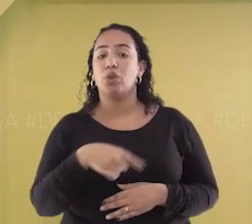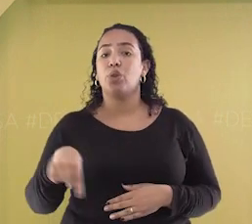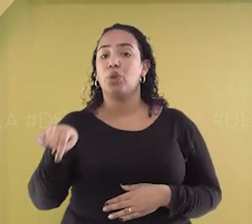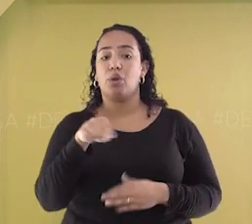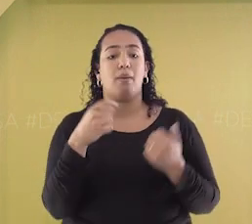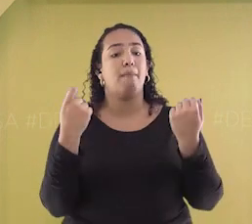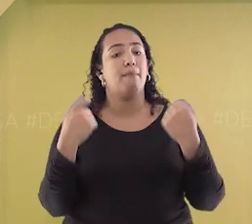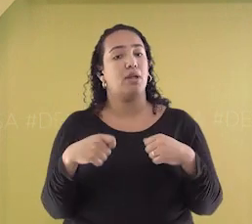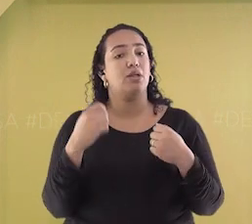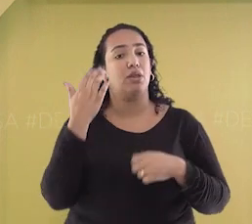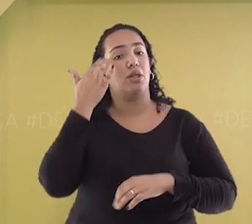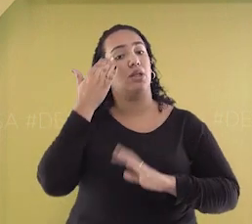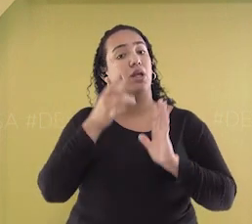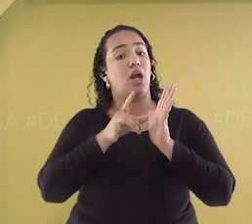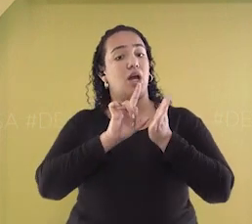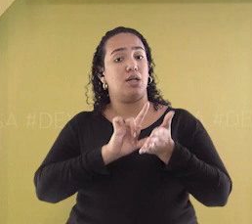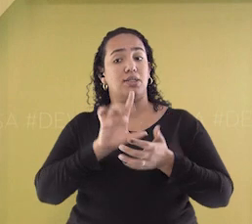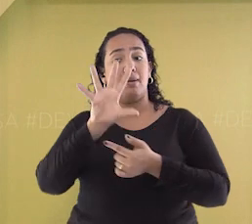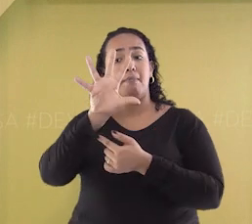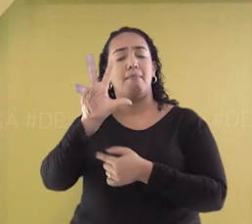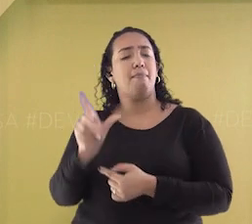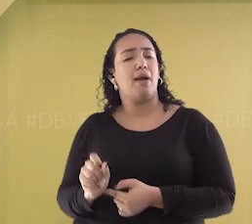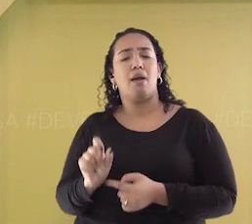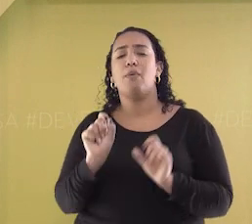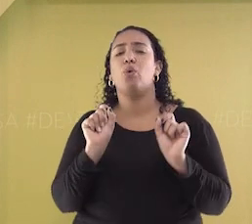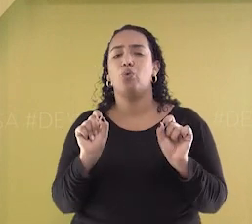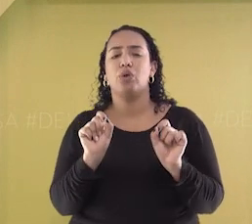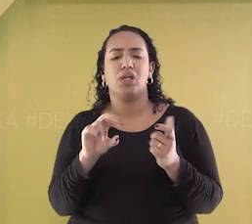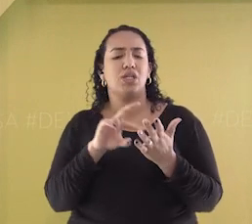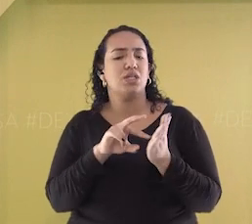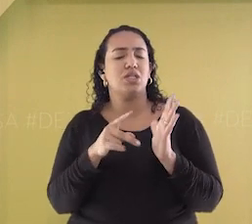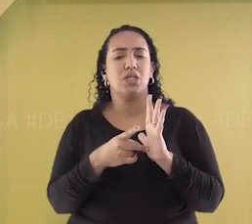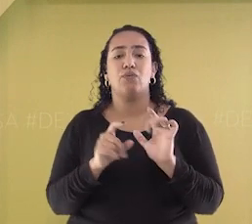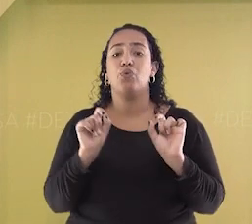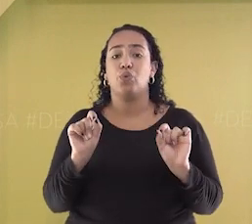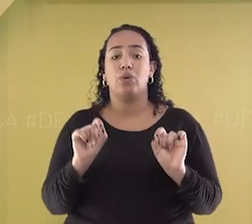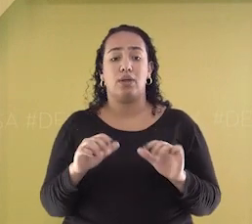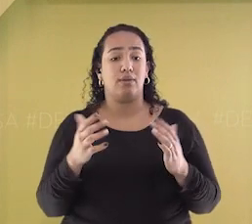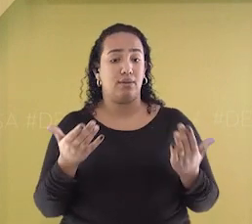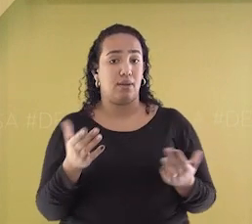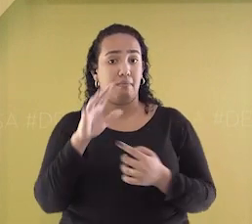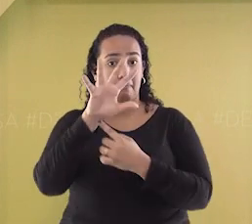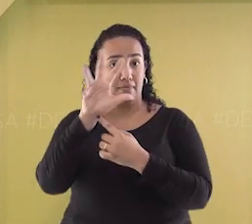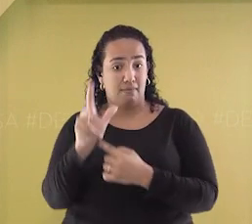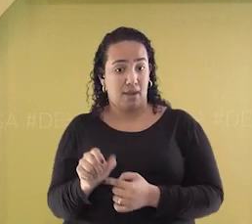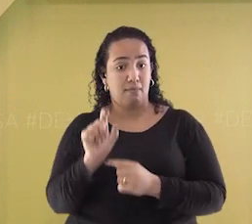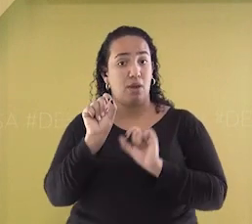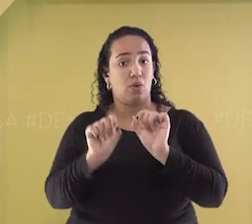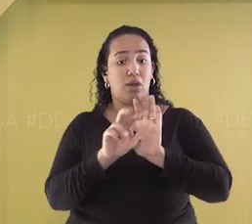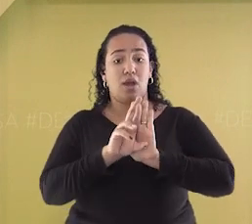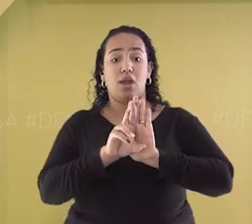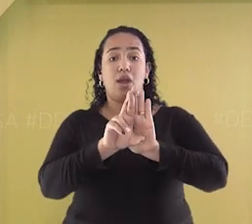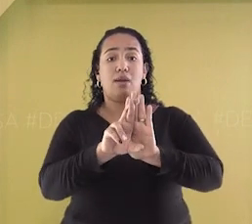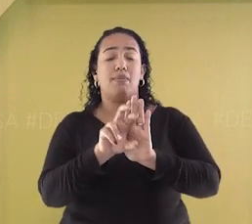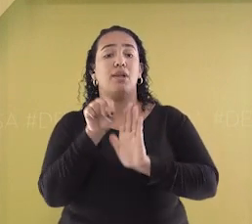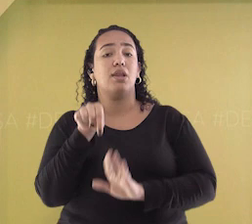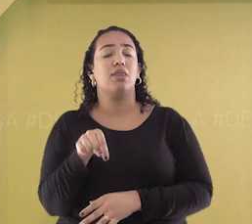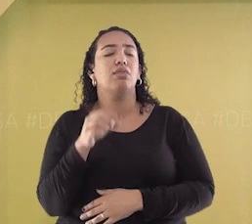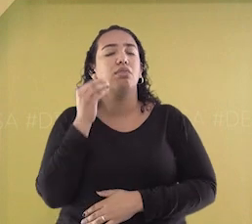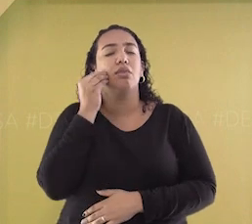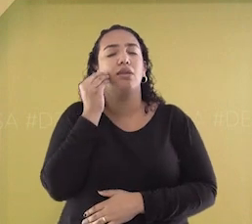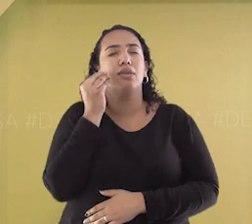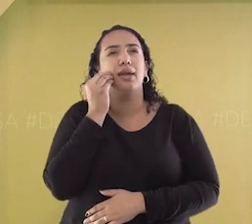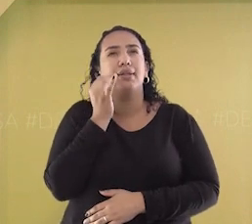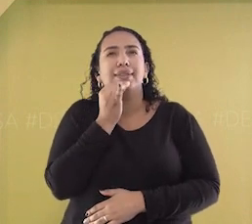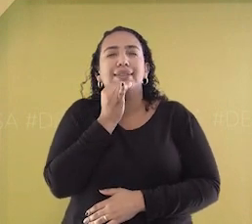precisamos entender o que são e o que eles significam. Os mapas são representações feitas para tentar